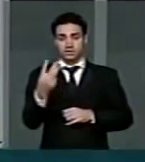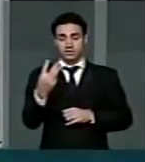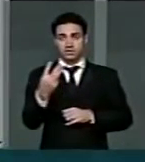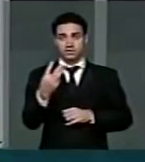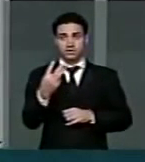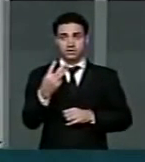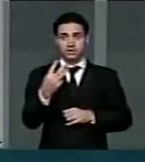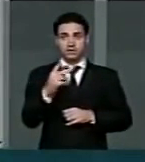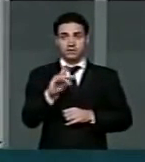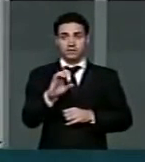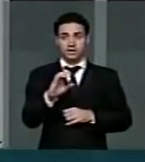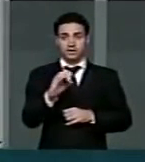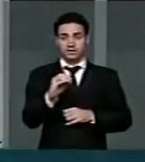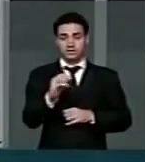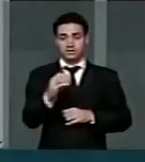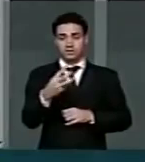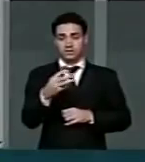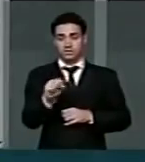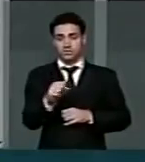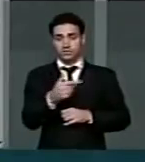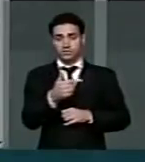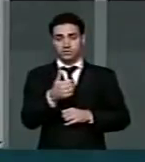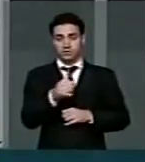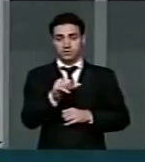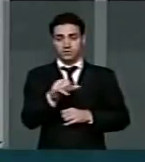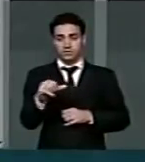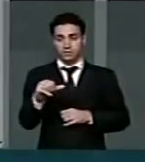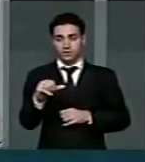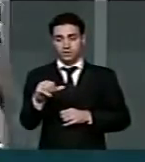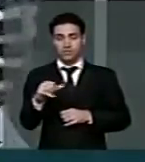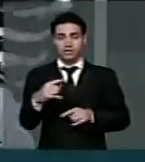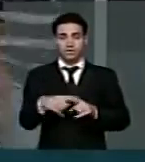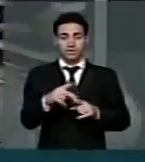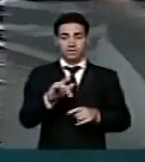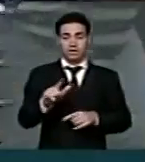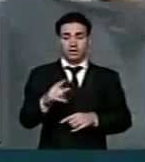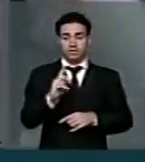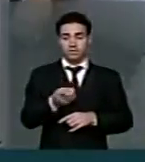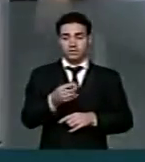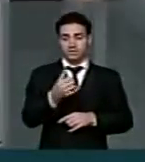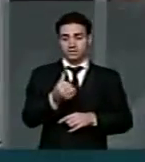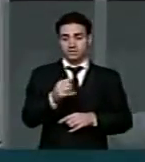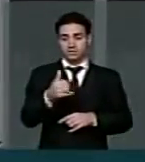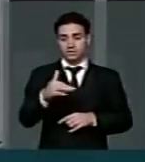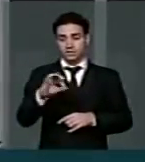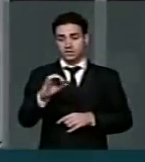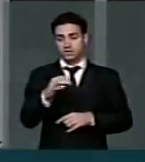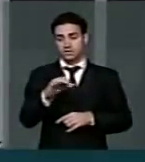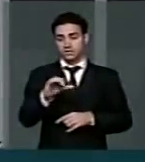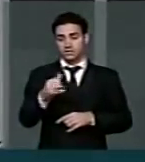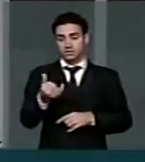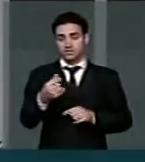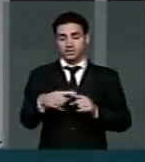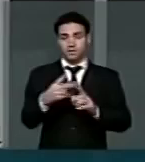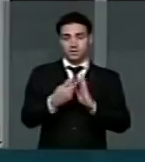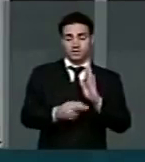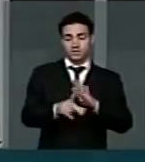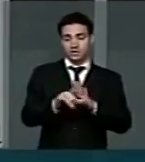PEC 038 de 99 e o PL 1610 de 96 e o projeto de lei